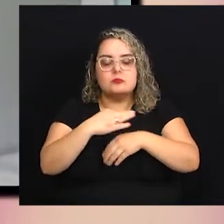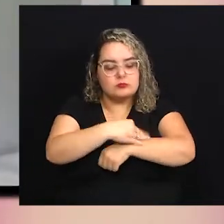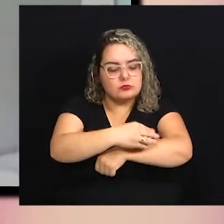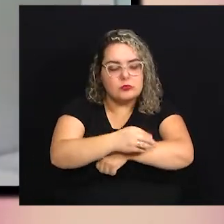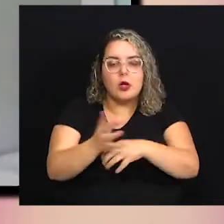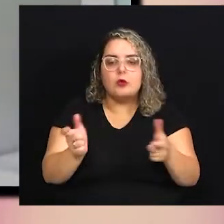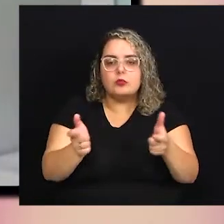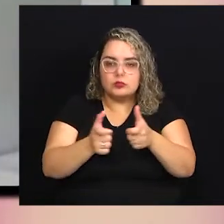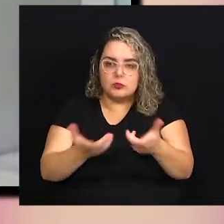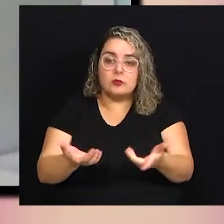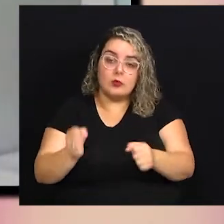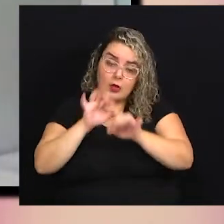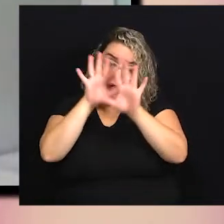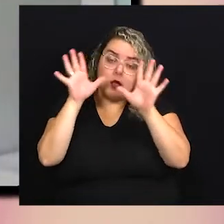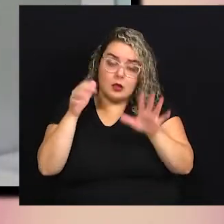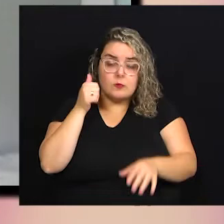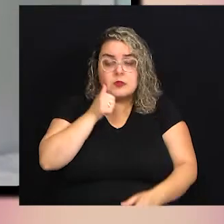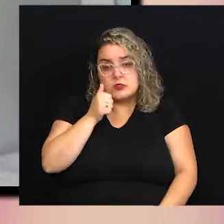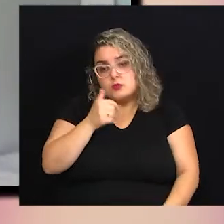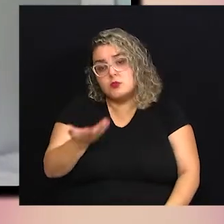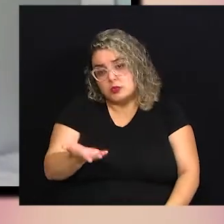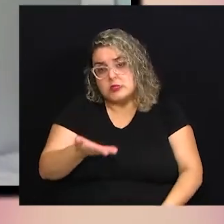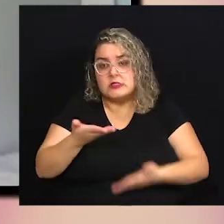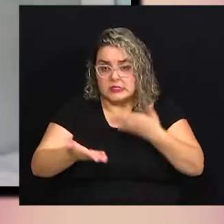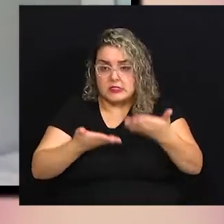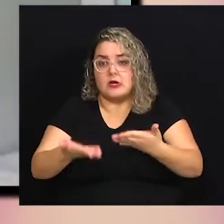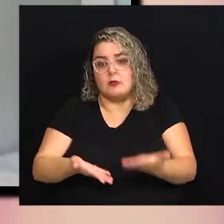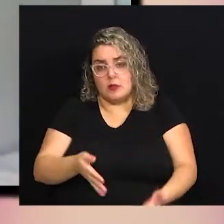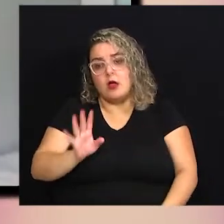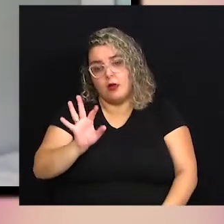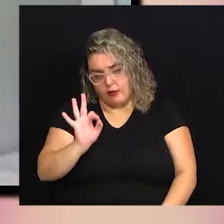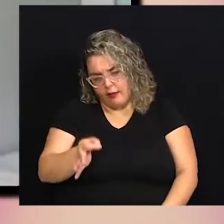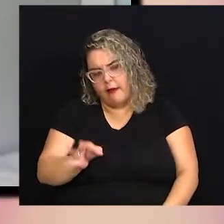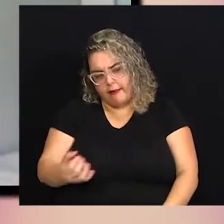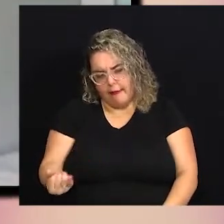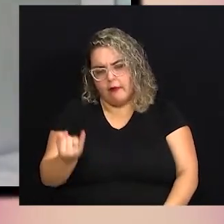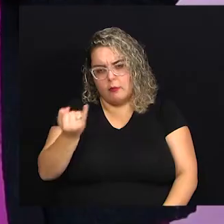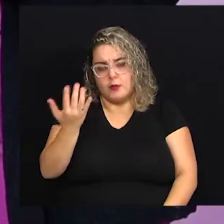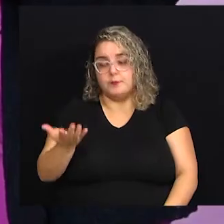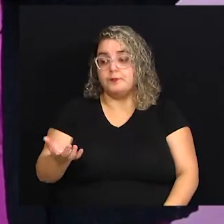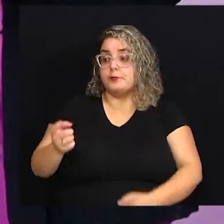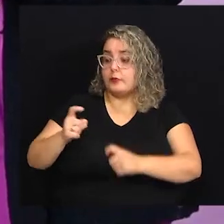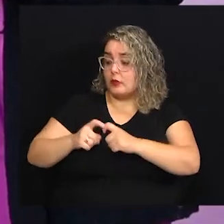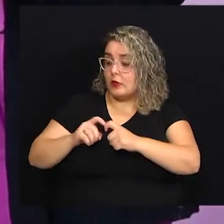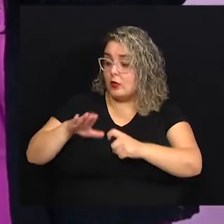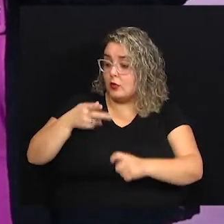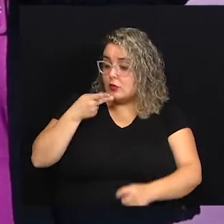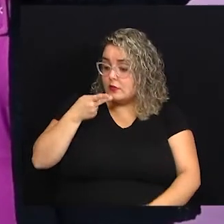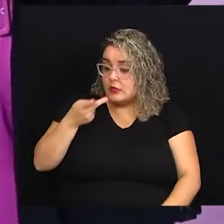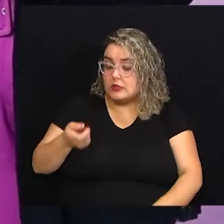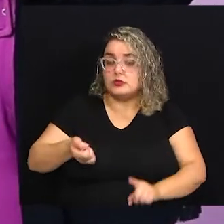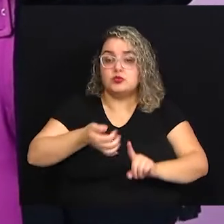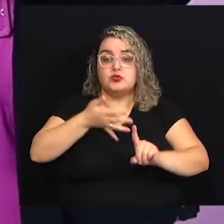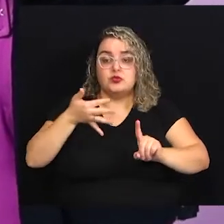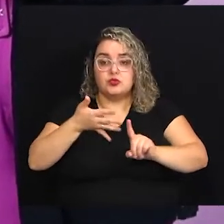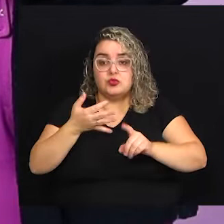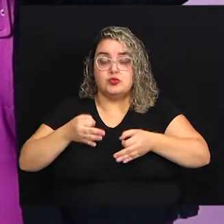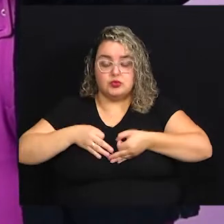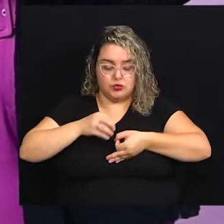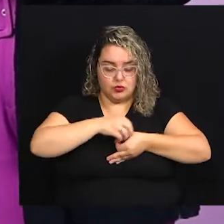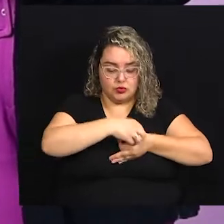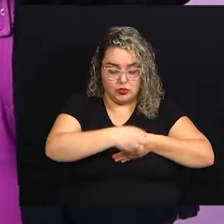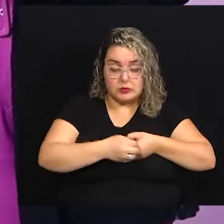ao longo do tempo, fica claro que para essa mulher esse tratamento ele é importante. E doutora, quando a gente fala de síndrome do